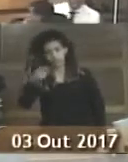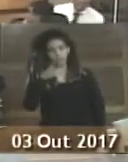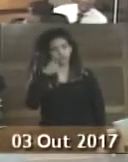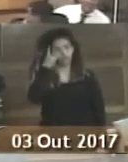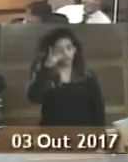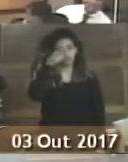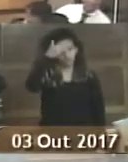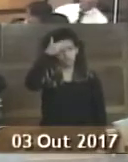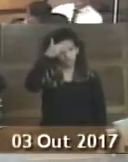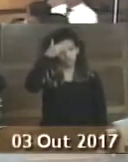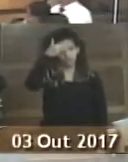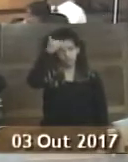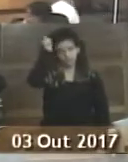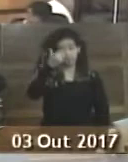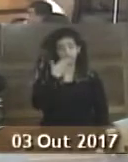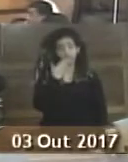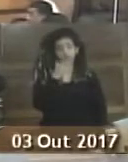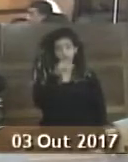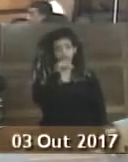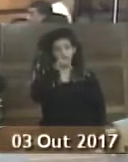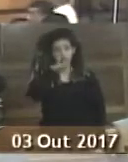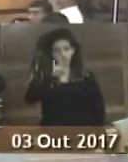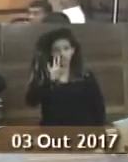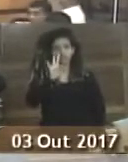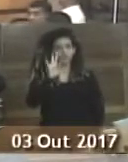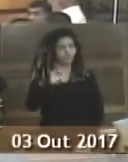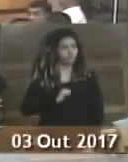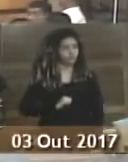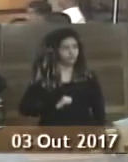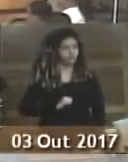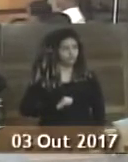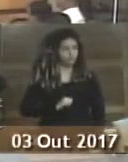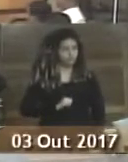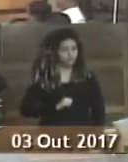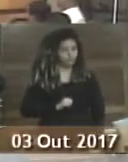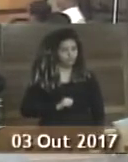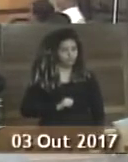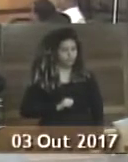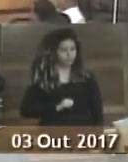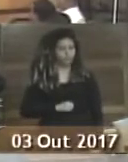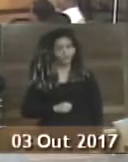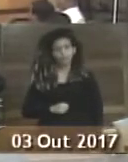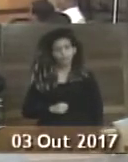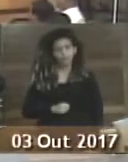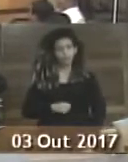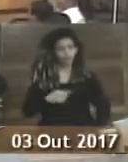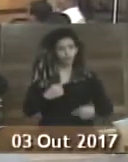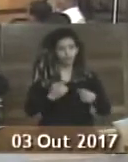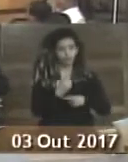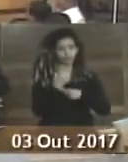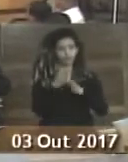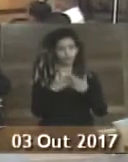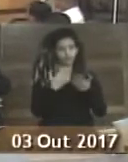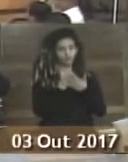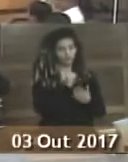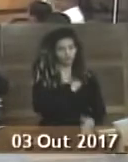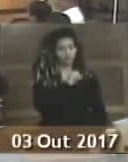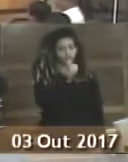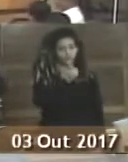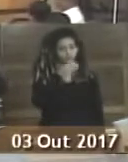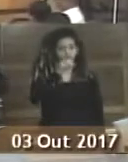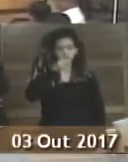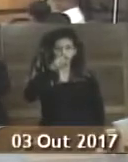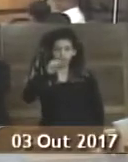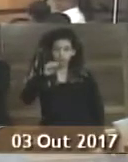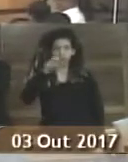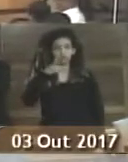Antônio, solicitando à Superintendência de Transporte e Trânsito a retirada de veículos abandonados na estrada Beira Rio, no bairro Bracuí. Em discussão única, requerimento número